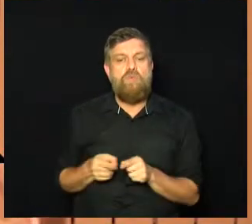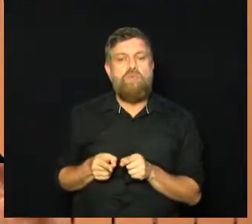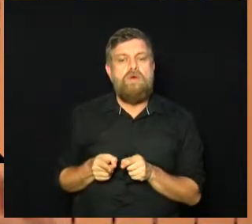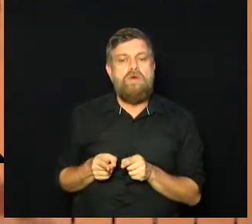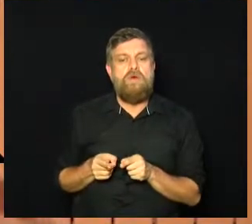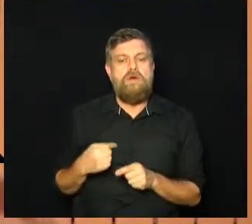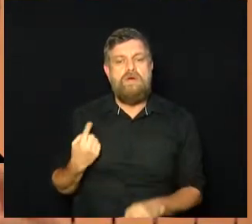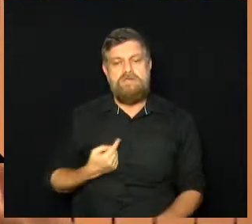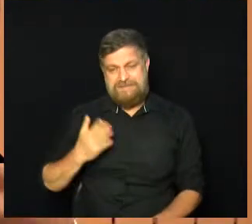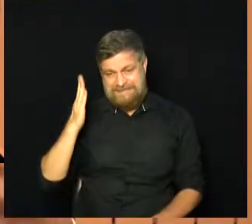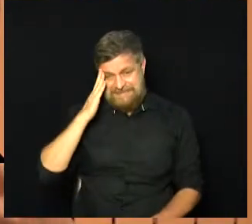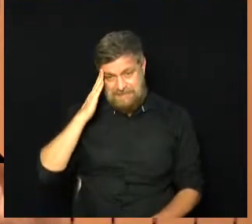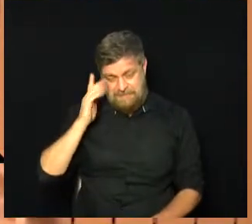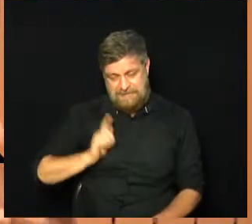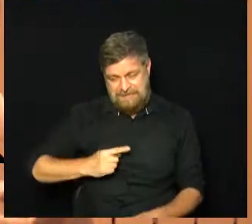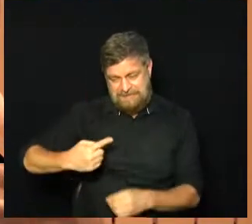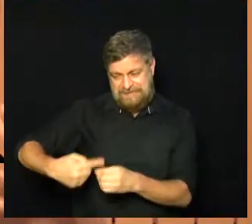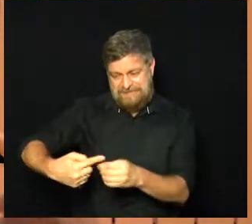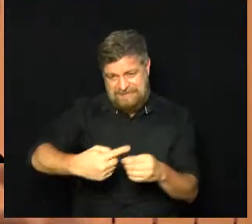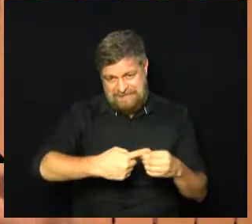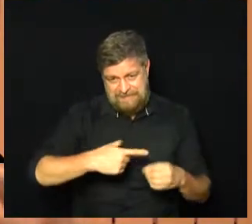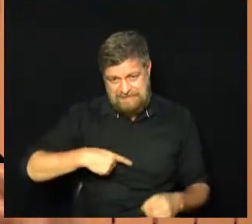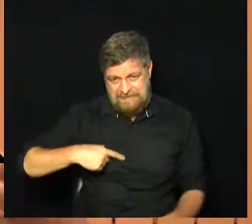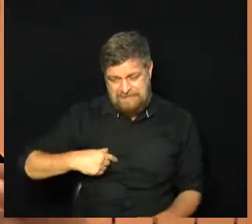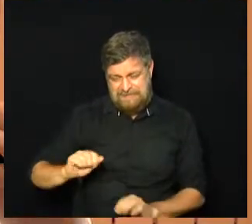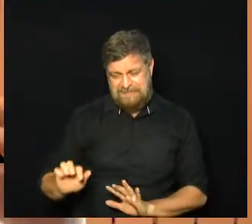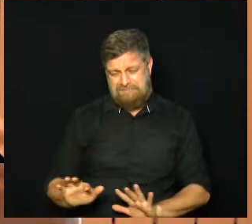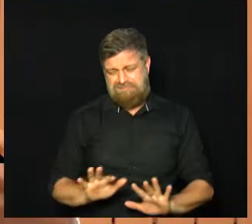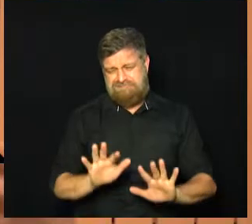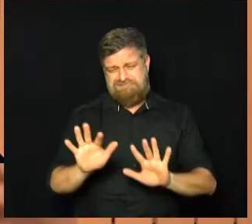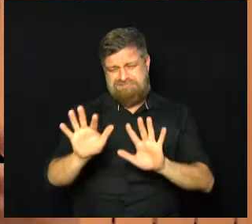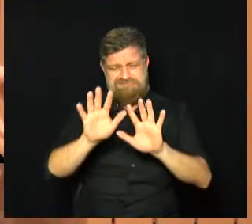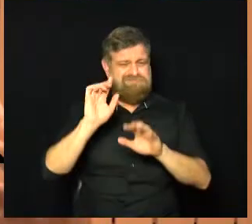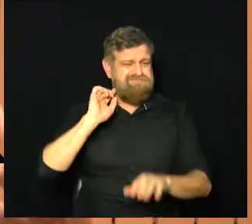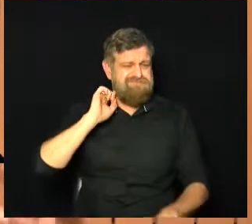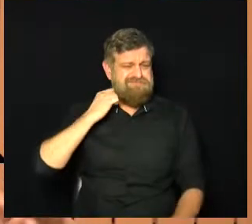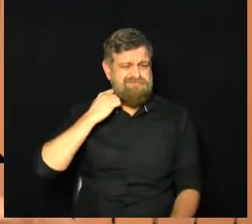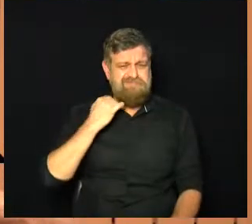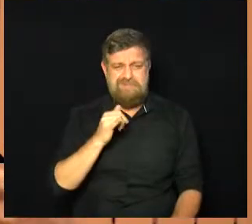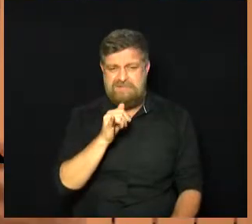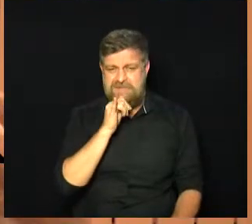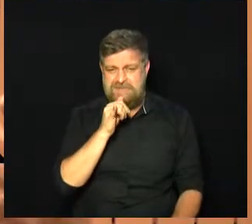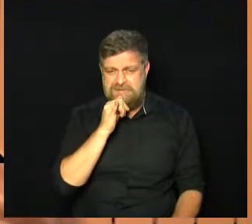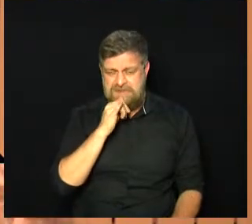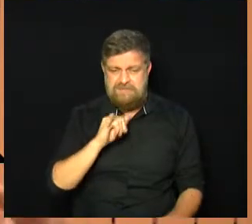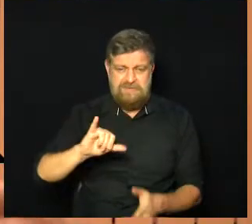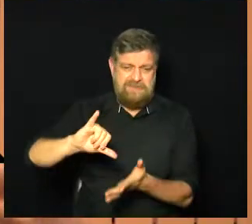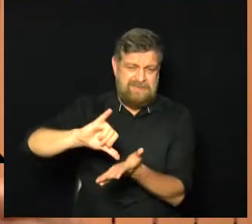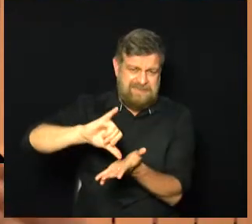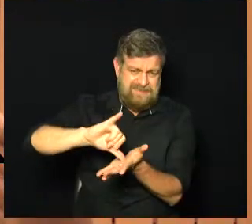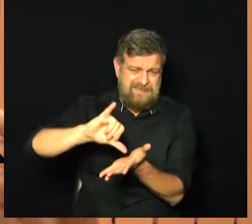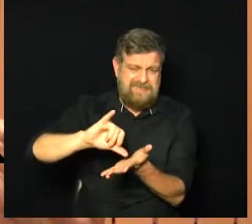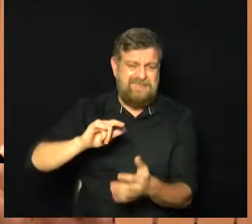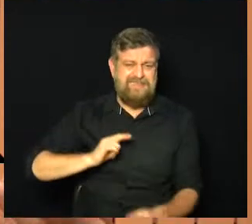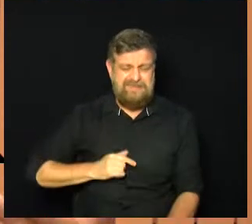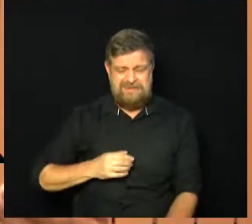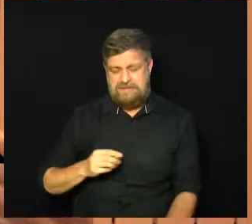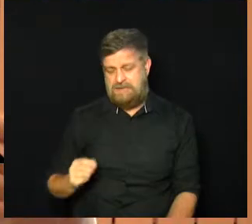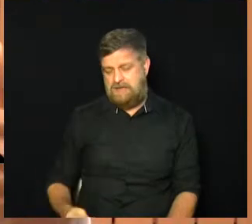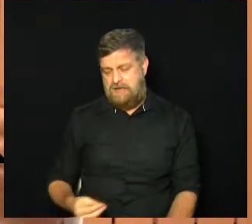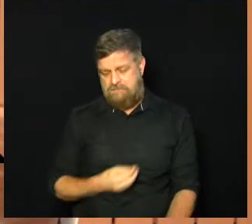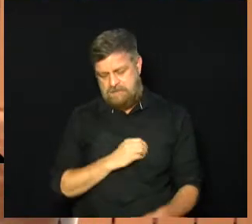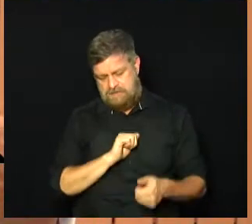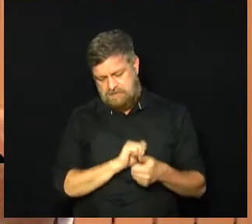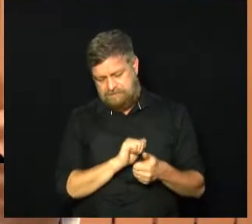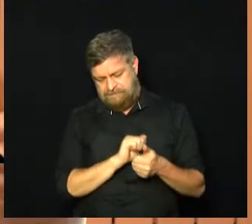gente sabe que em cidades onde existe uma concentração de poluição, como é o caso de grandes cidades, grandes metrópoles, a qualidade de vida das